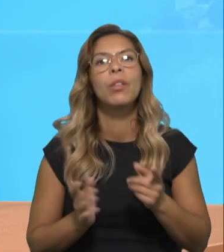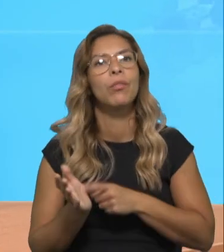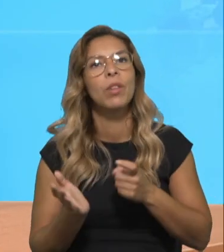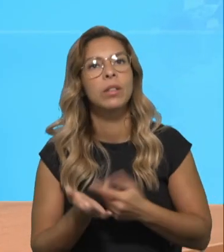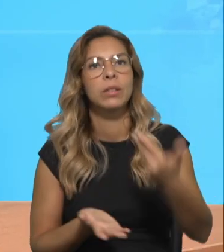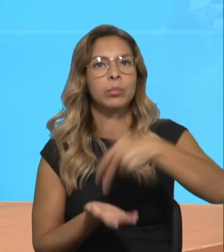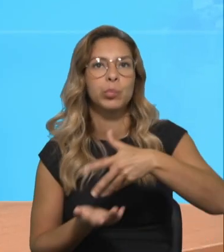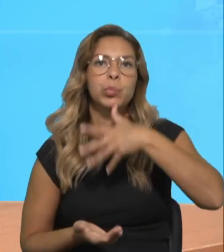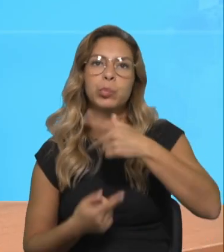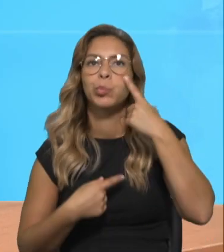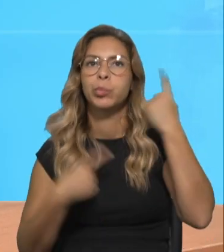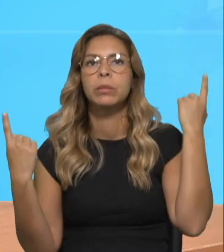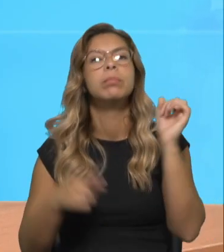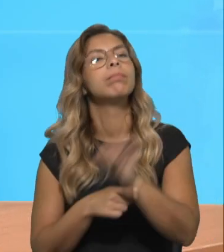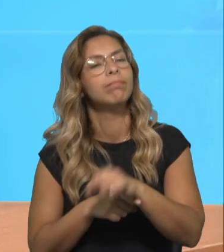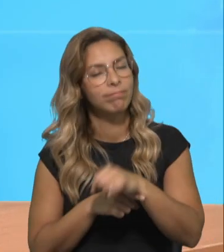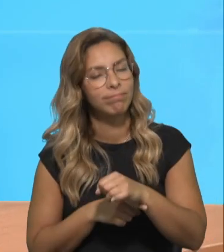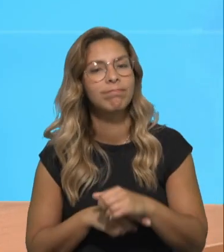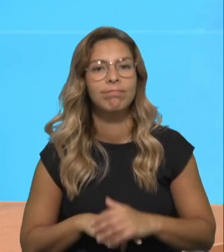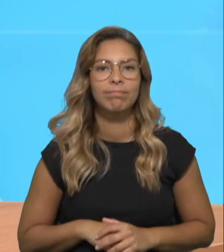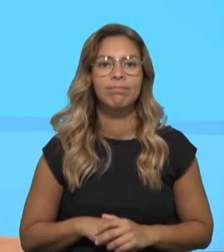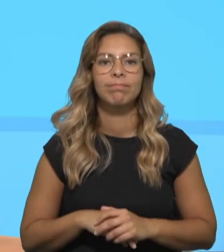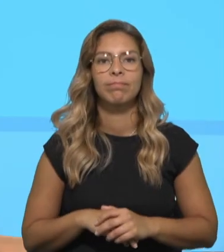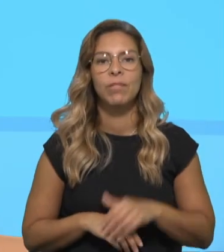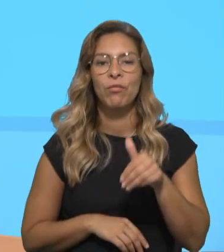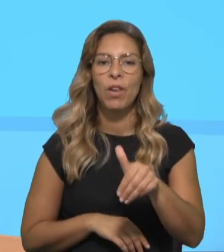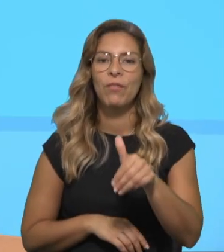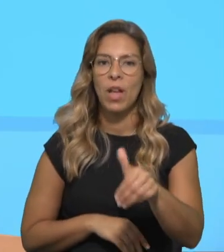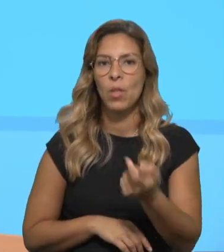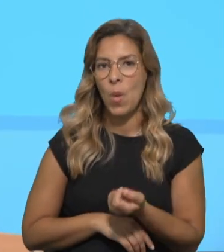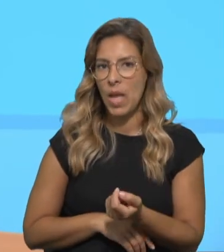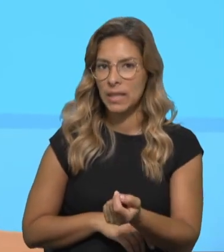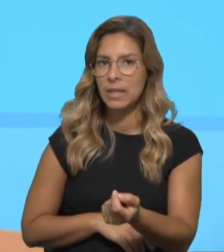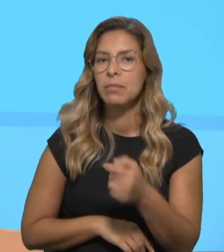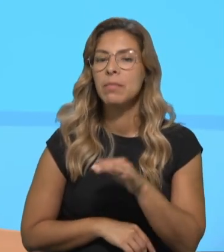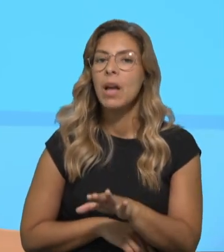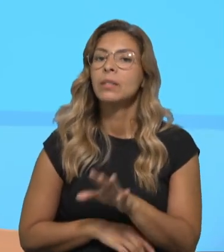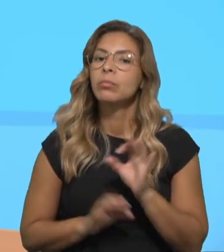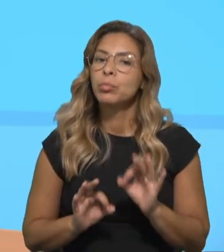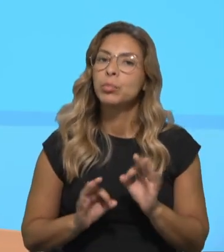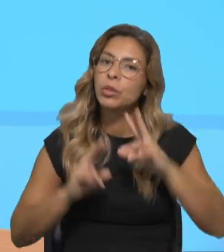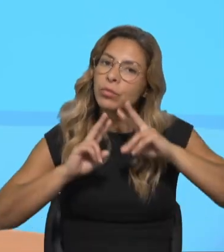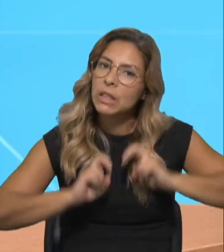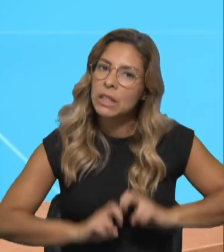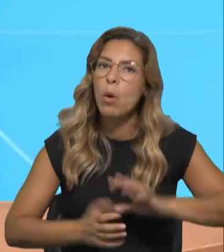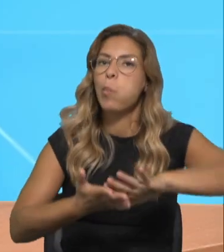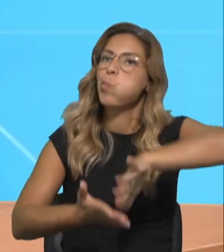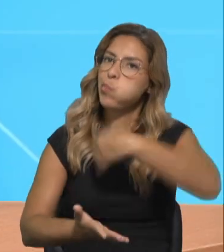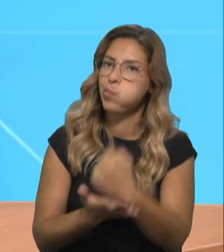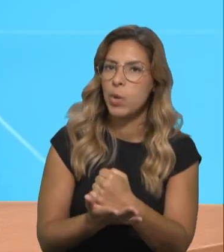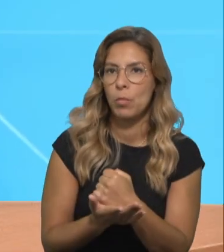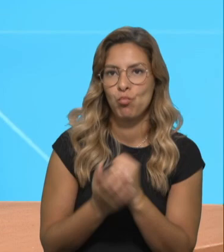defesa pública, não é? Sim. Que acontecerá brevemente, mas essa parte de investigação... A investigação está concluída. Está